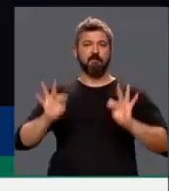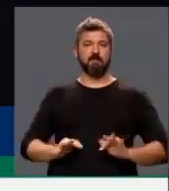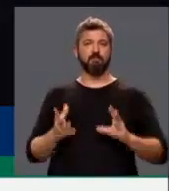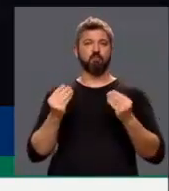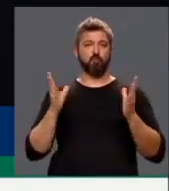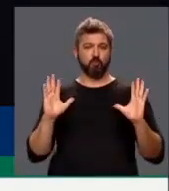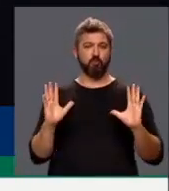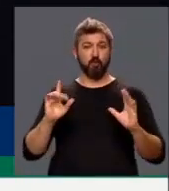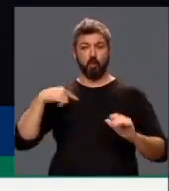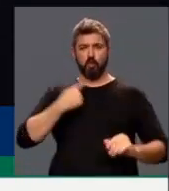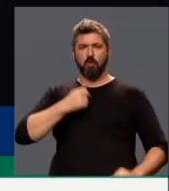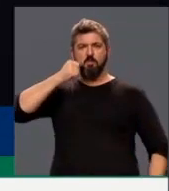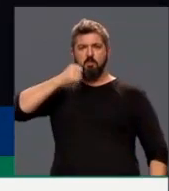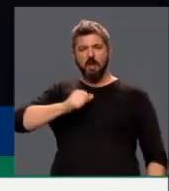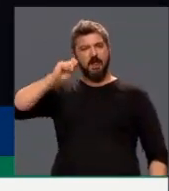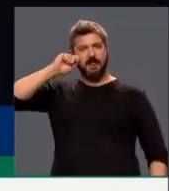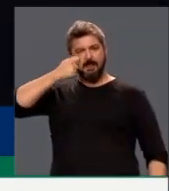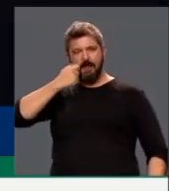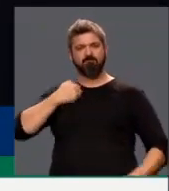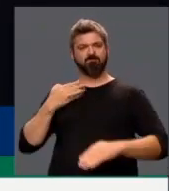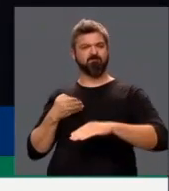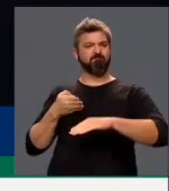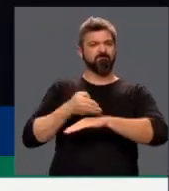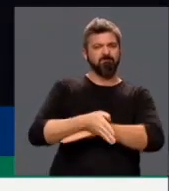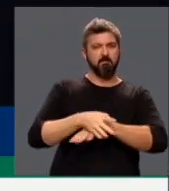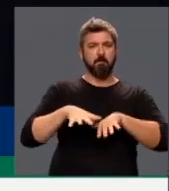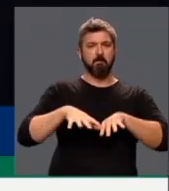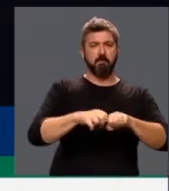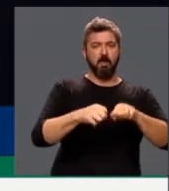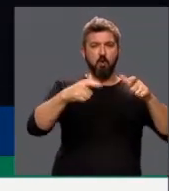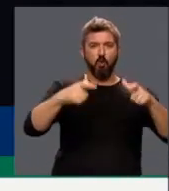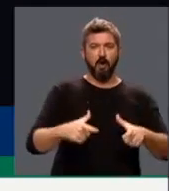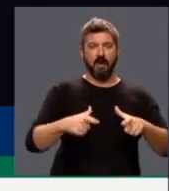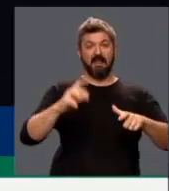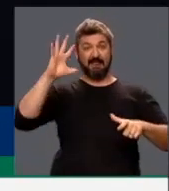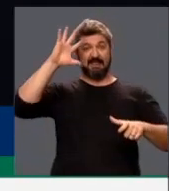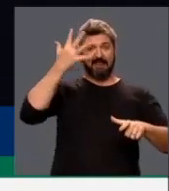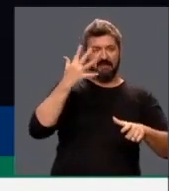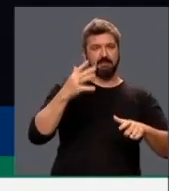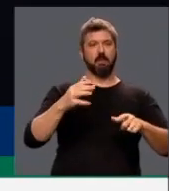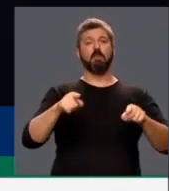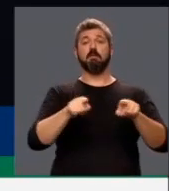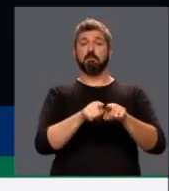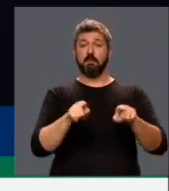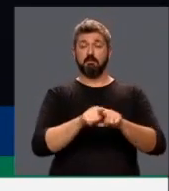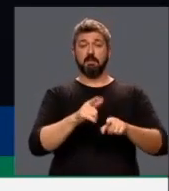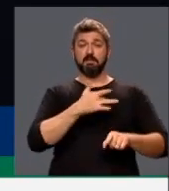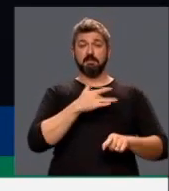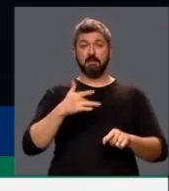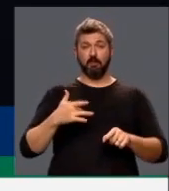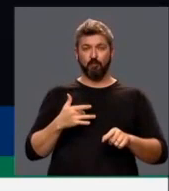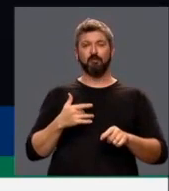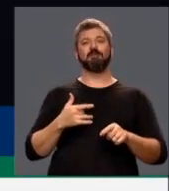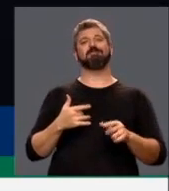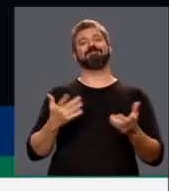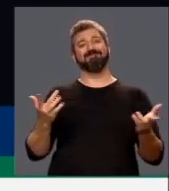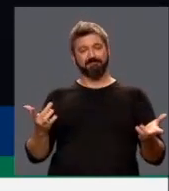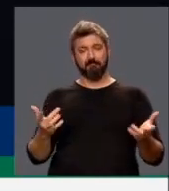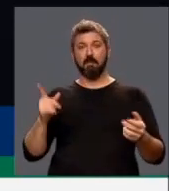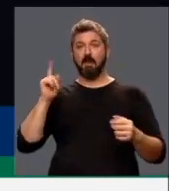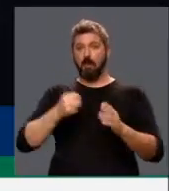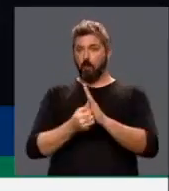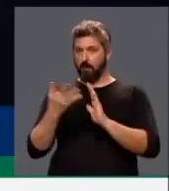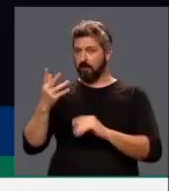A gente, mulher negra, está em espaços de decisão e também mulheres negras trabalhadoras da saúde, né? Que, aliás, é um contingente bastante